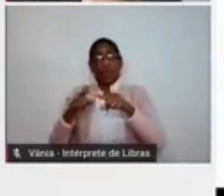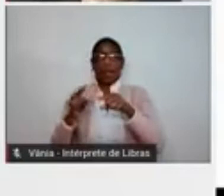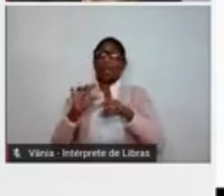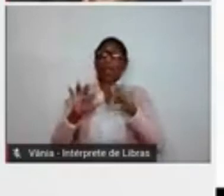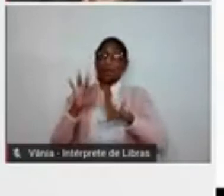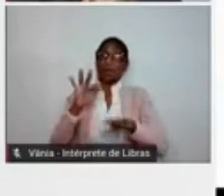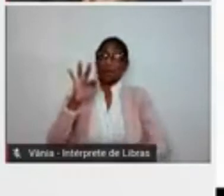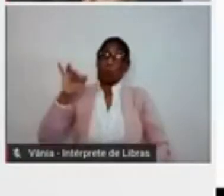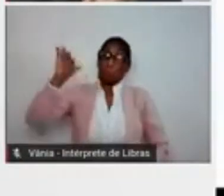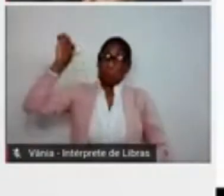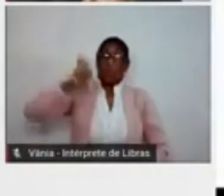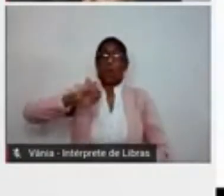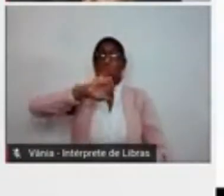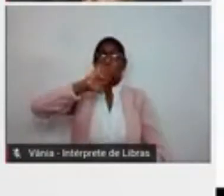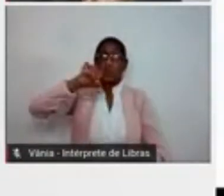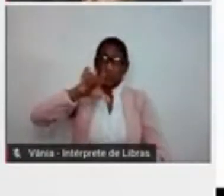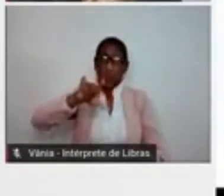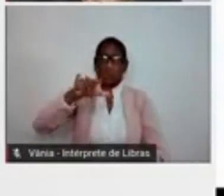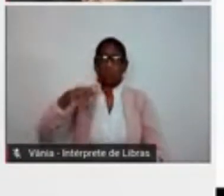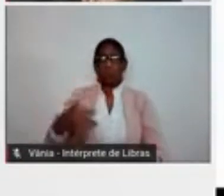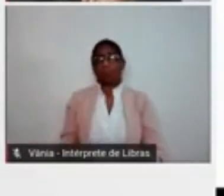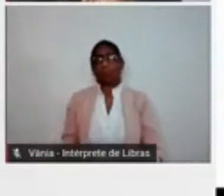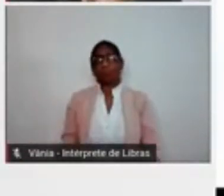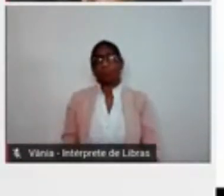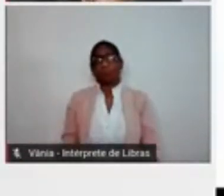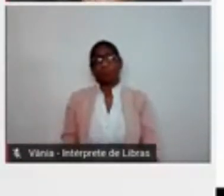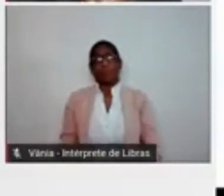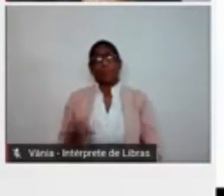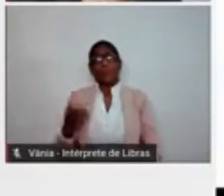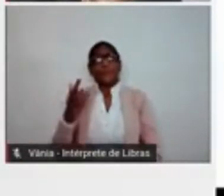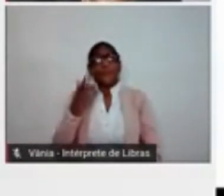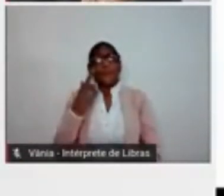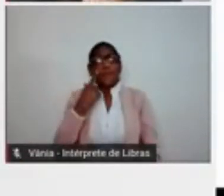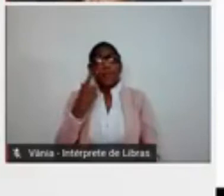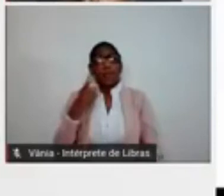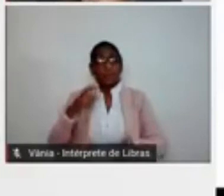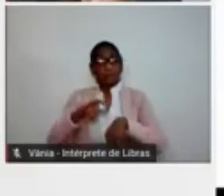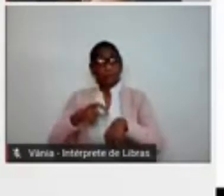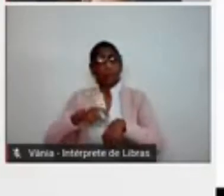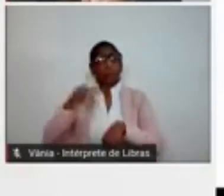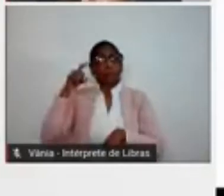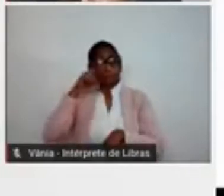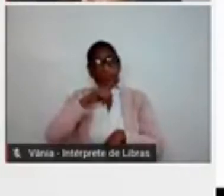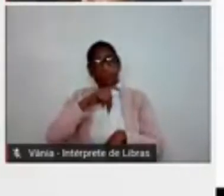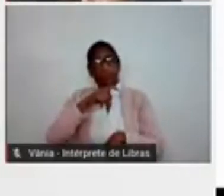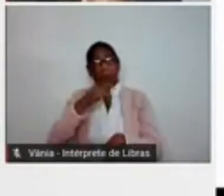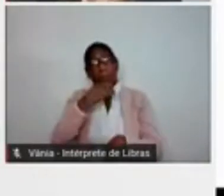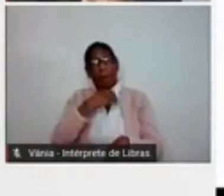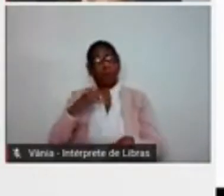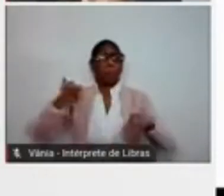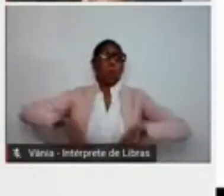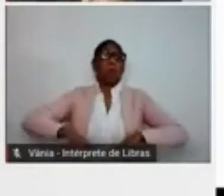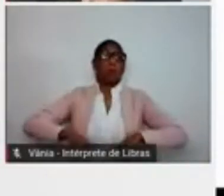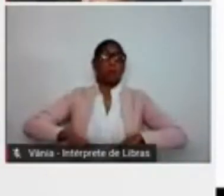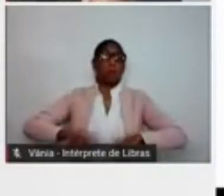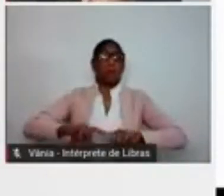projetava, que era especialmente o mês de julho, né, onde se observava seria o nosso, como de fato parece ter sido. Daqui